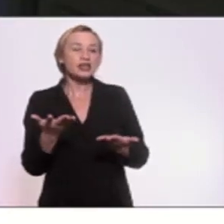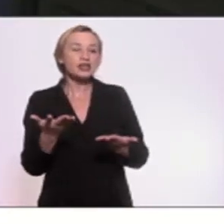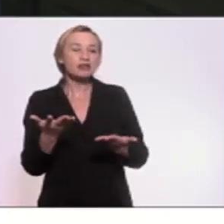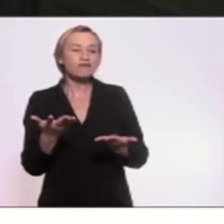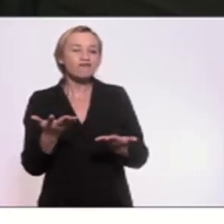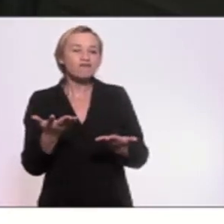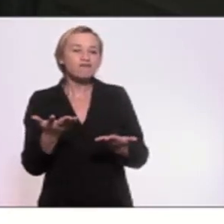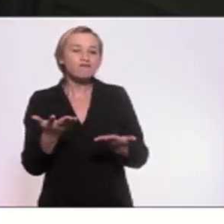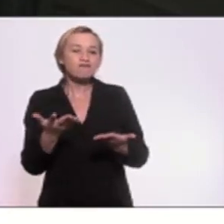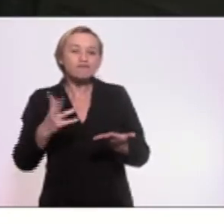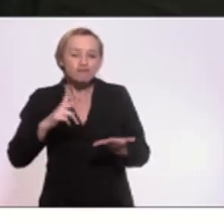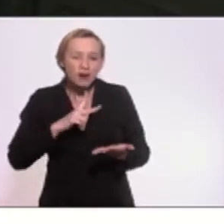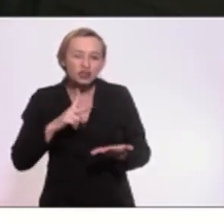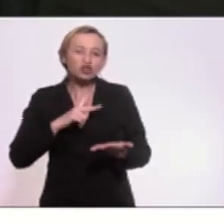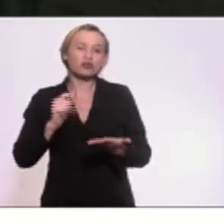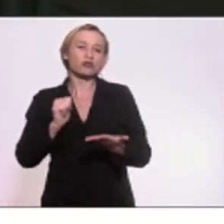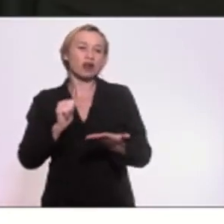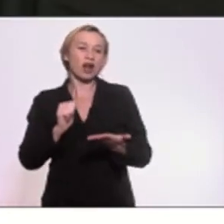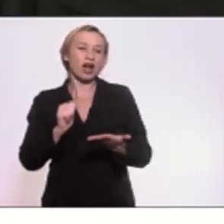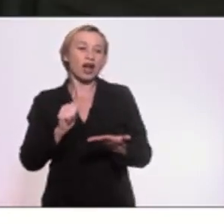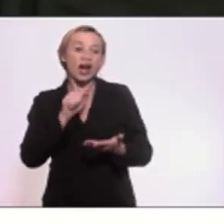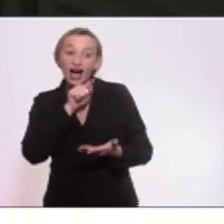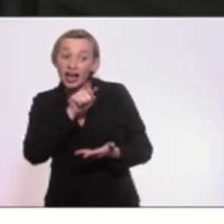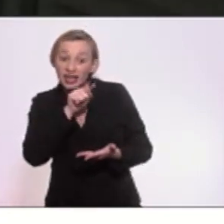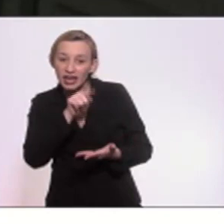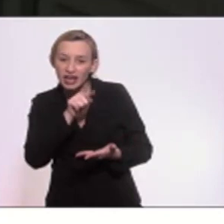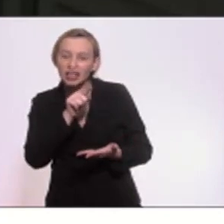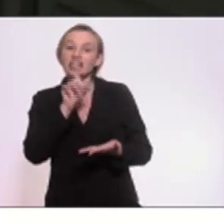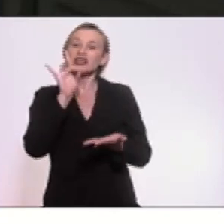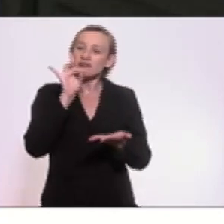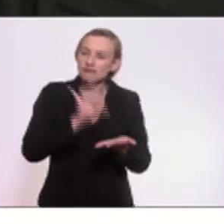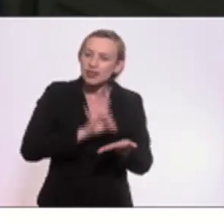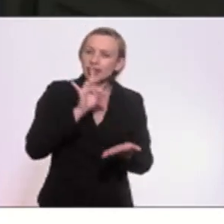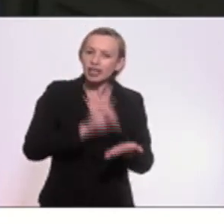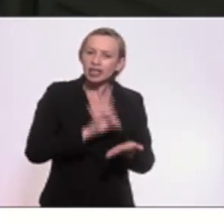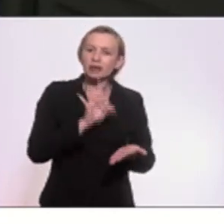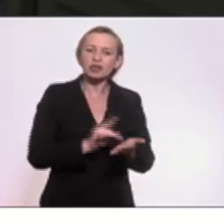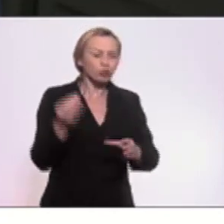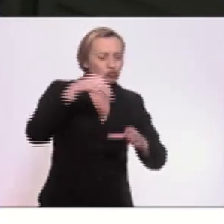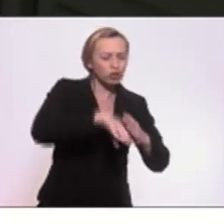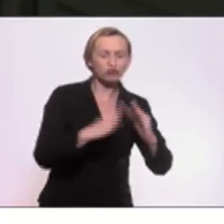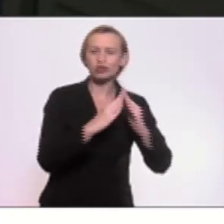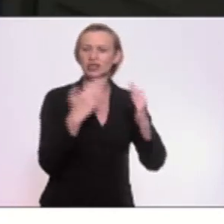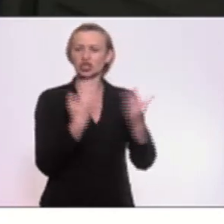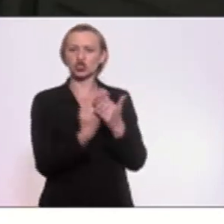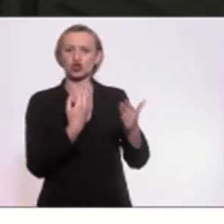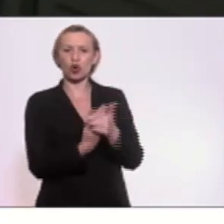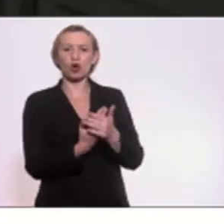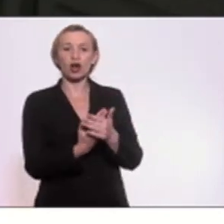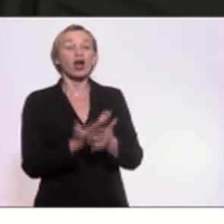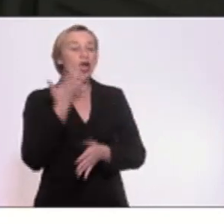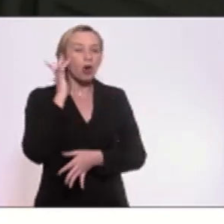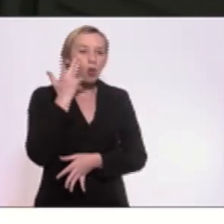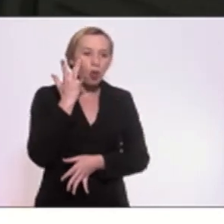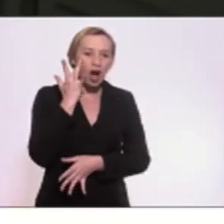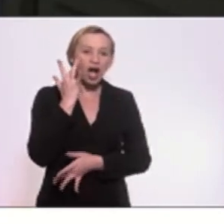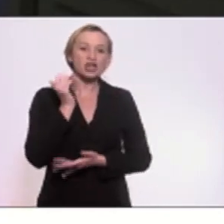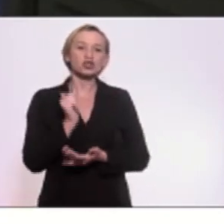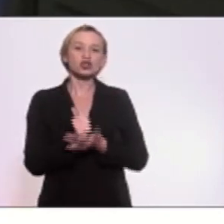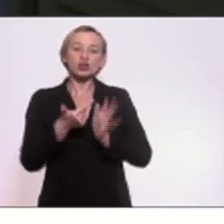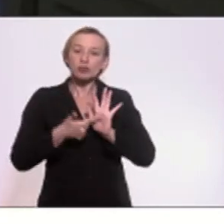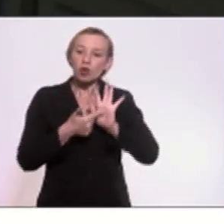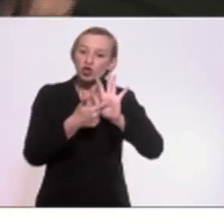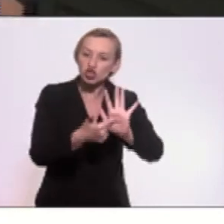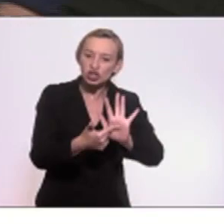muito particular, aqueles que efetivamente estão em sala de aula, né? Eu acho que